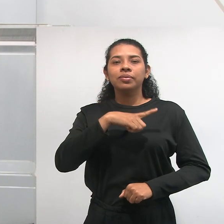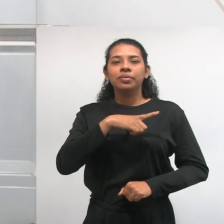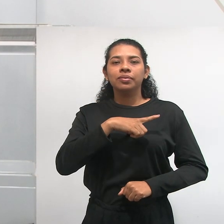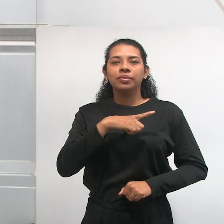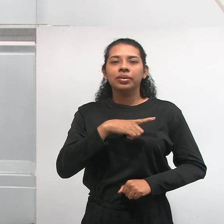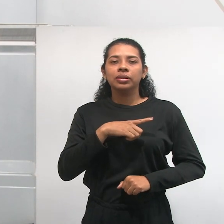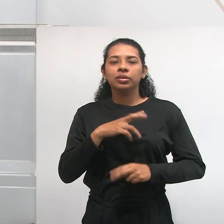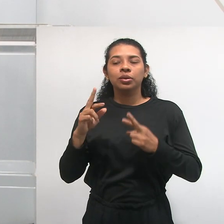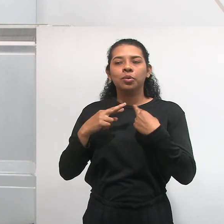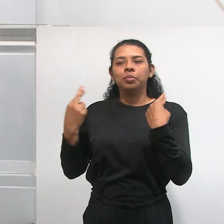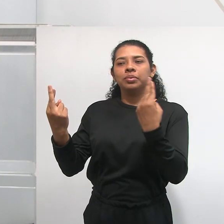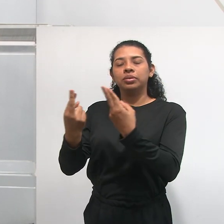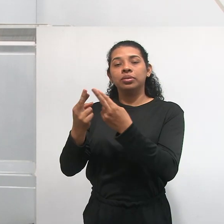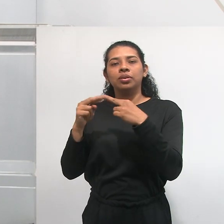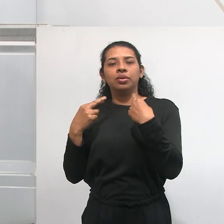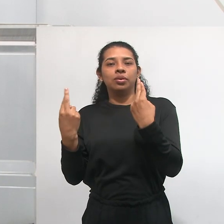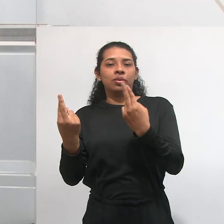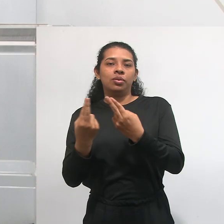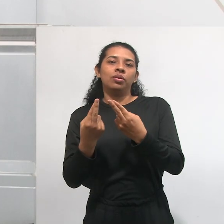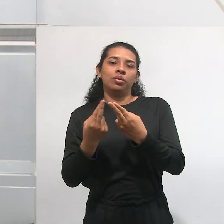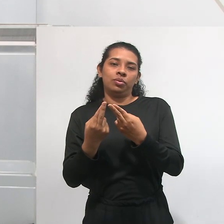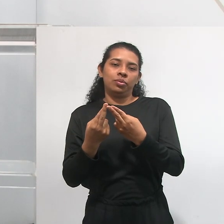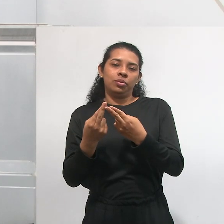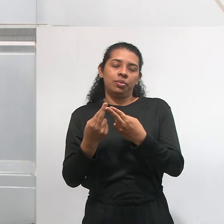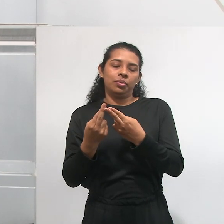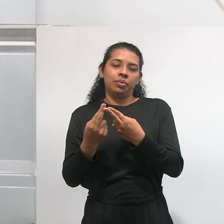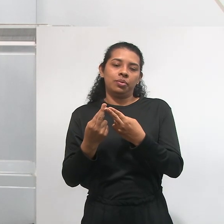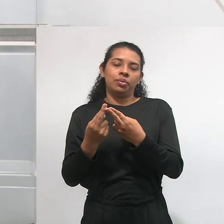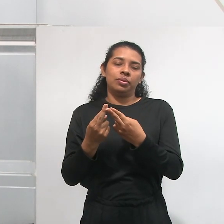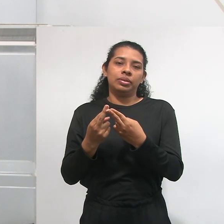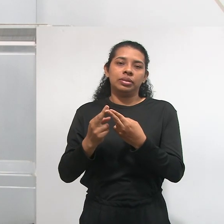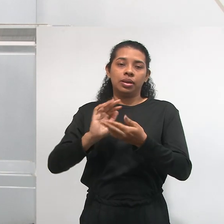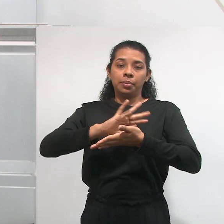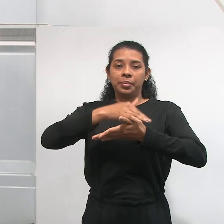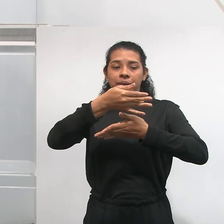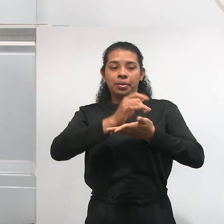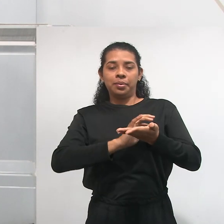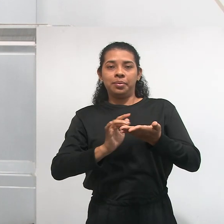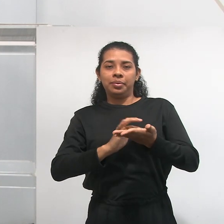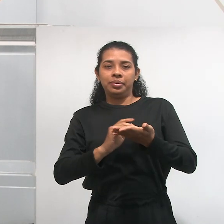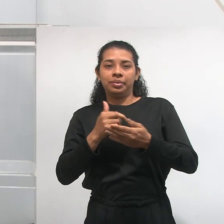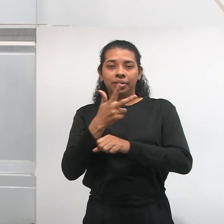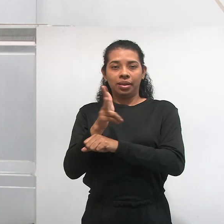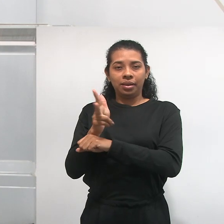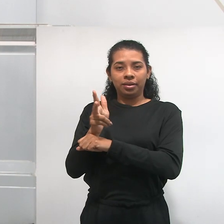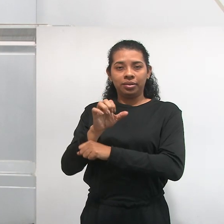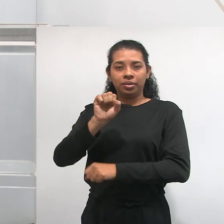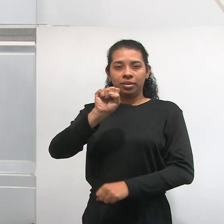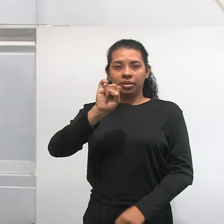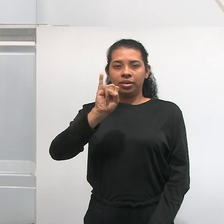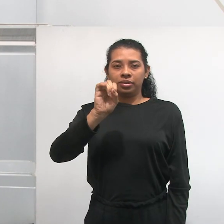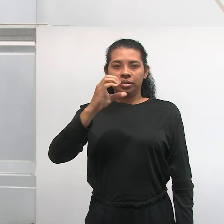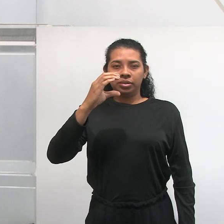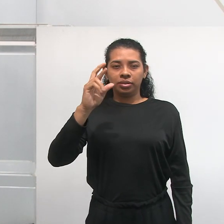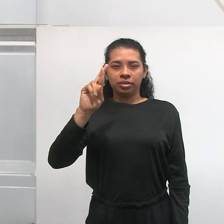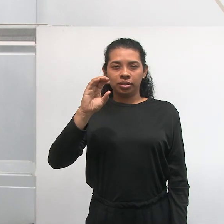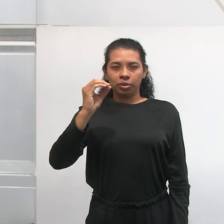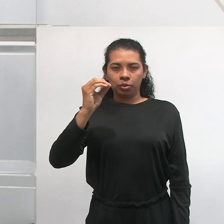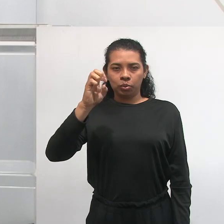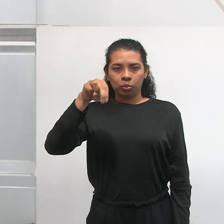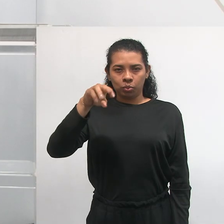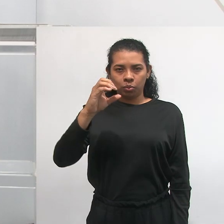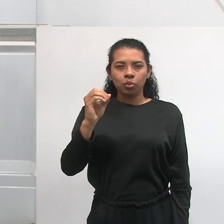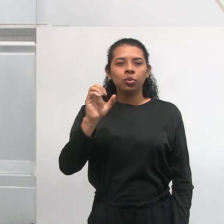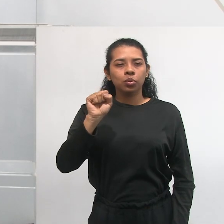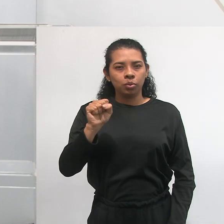Você vai ter alguns encontros síncronos nesses encontros síncronos, você vai conseguir entender melhor sobre como realizar